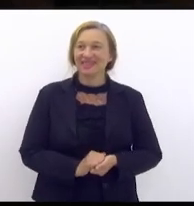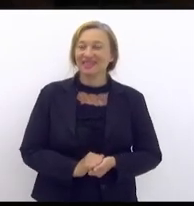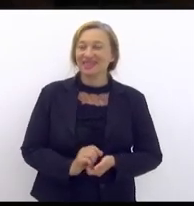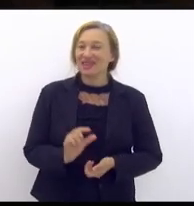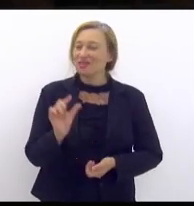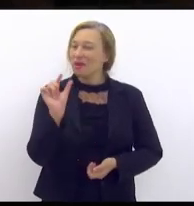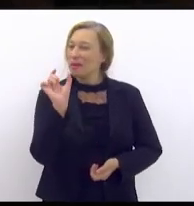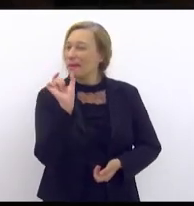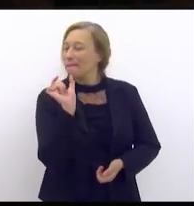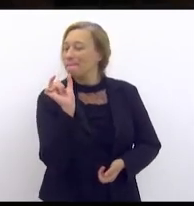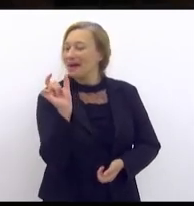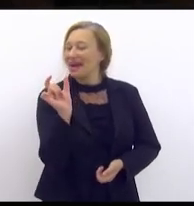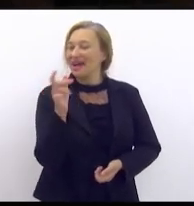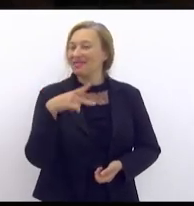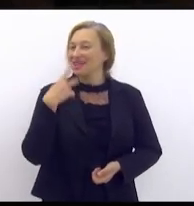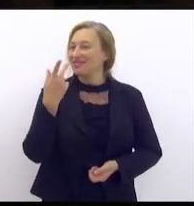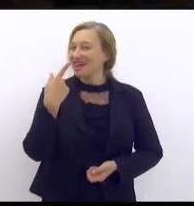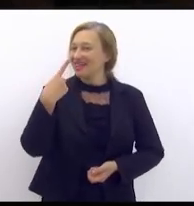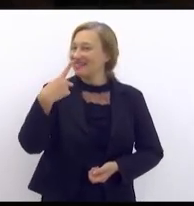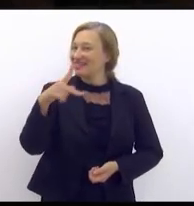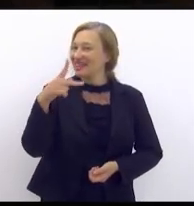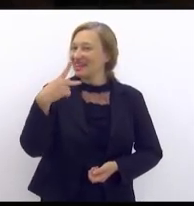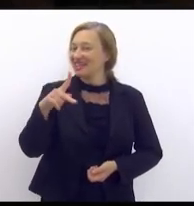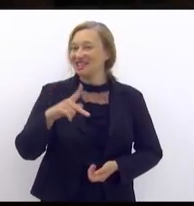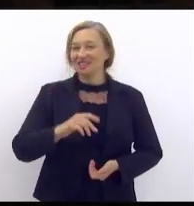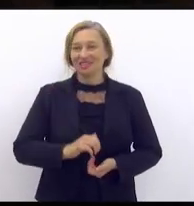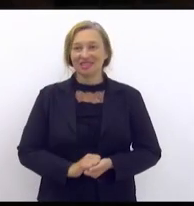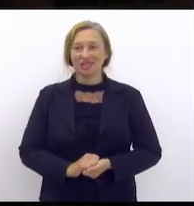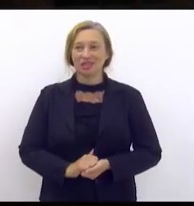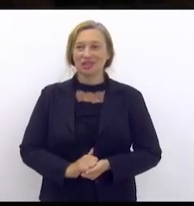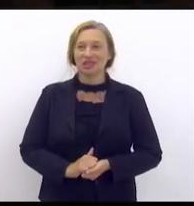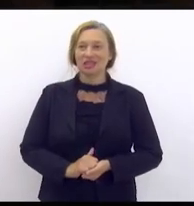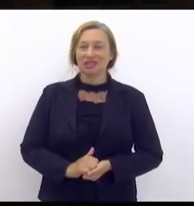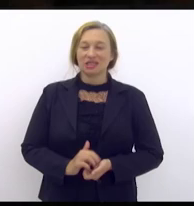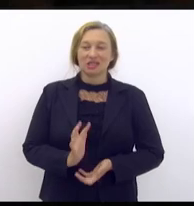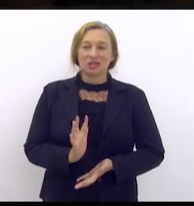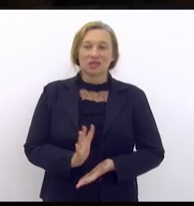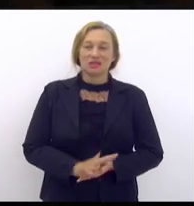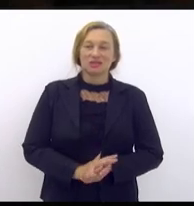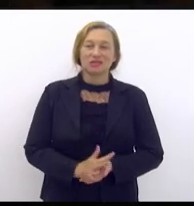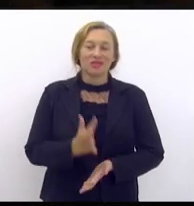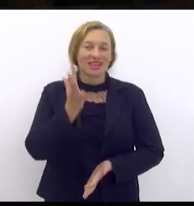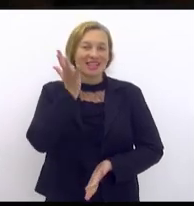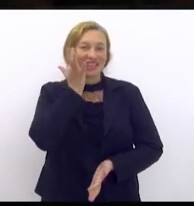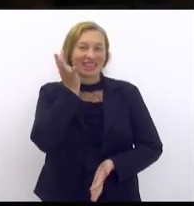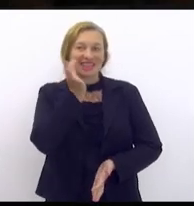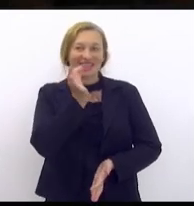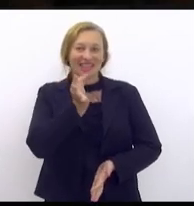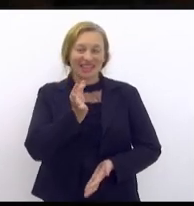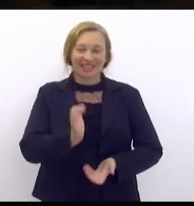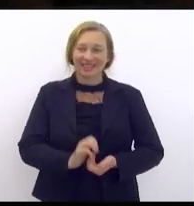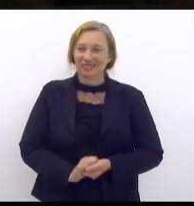fala dele, que ele não tem nenhuma razão.